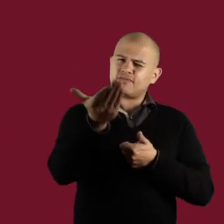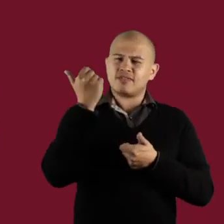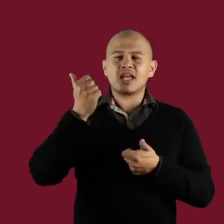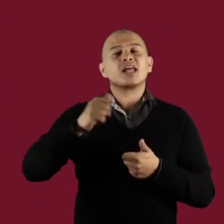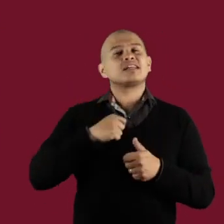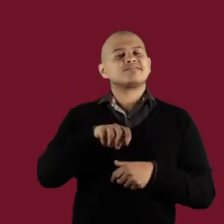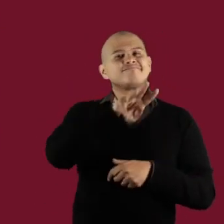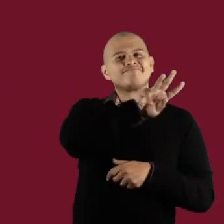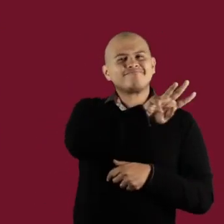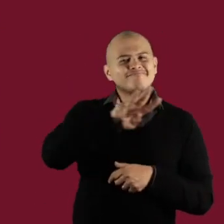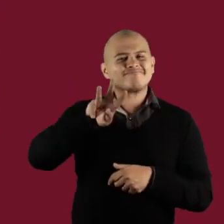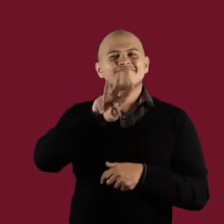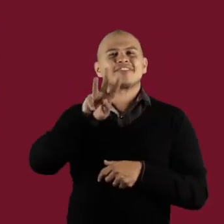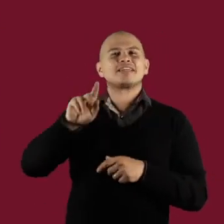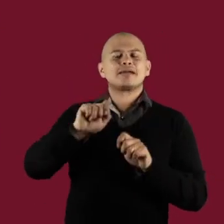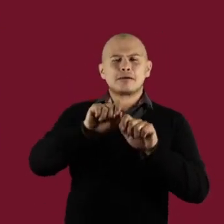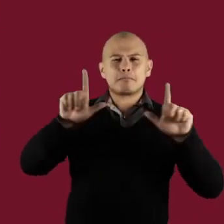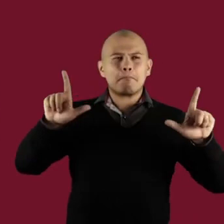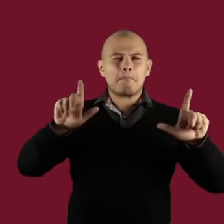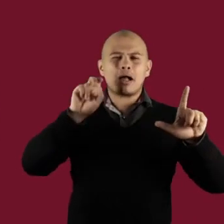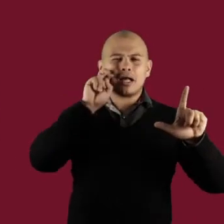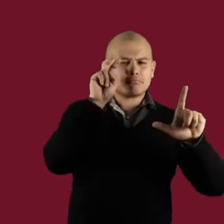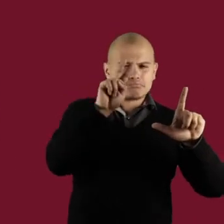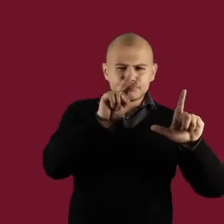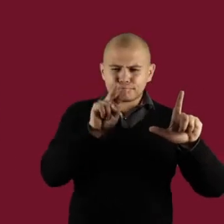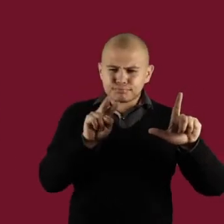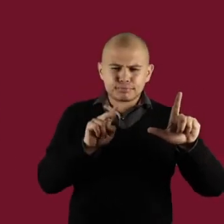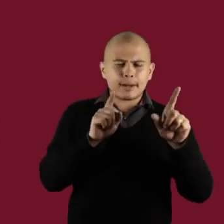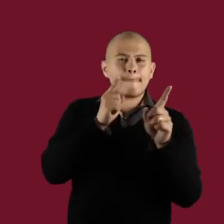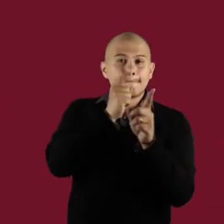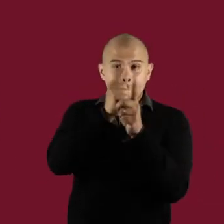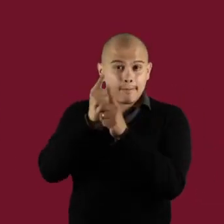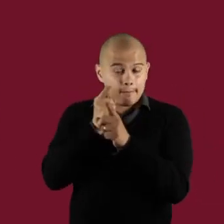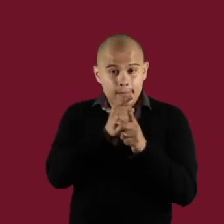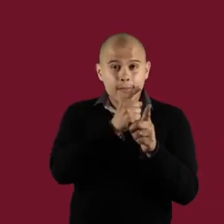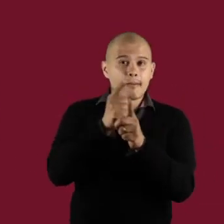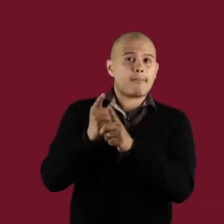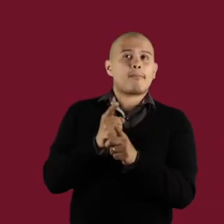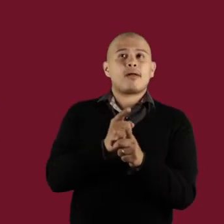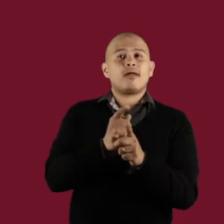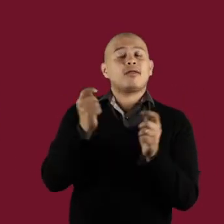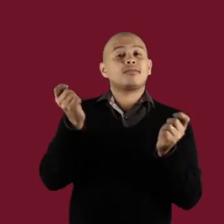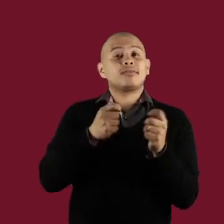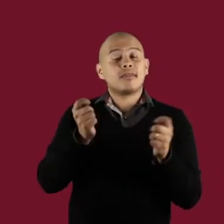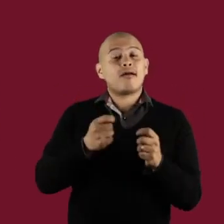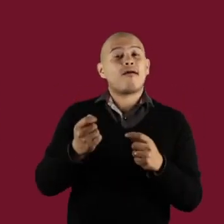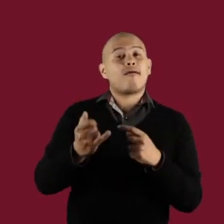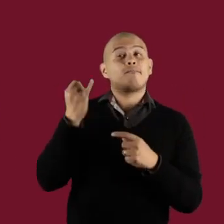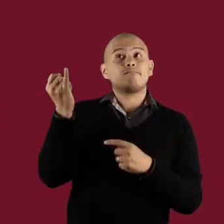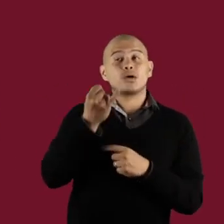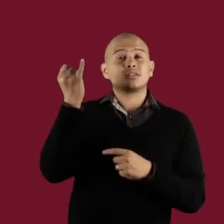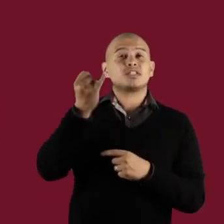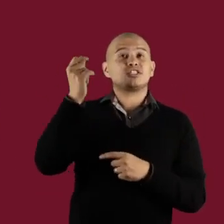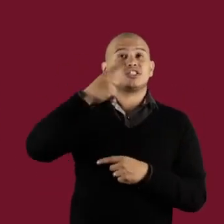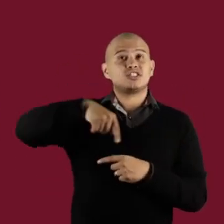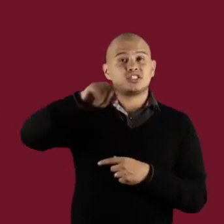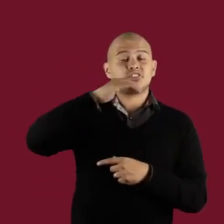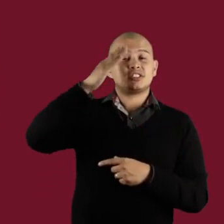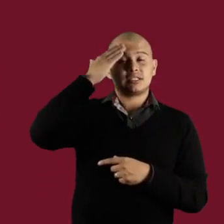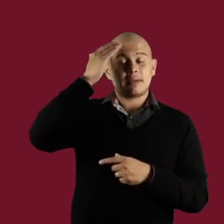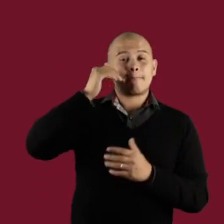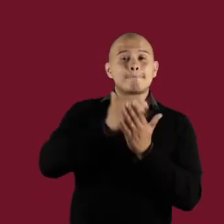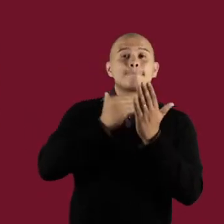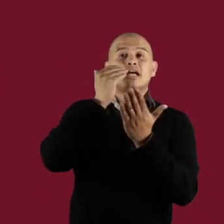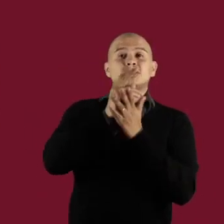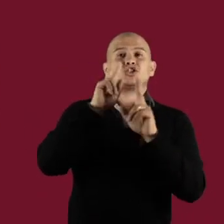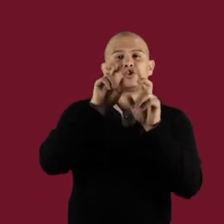de notícias, encontra estas sessões que são também importantes para gente que queira saber mais sobre a organização. E